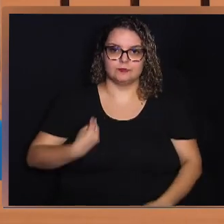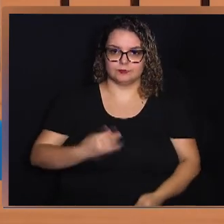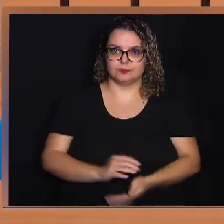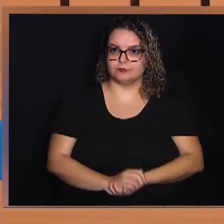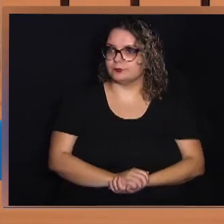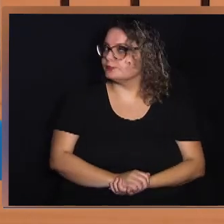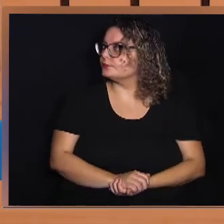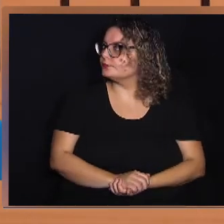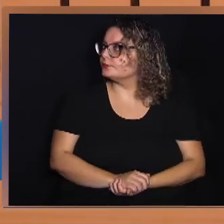população situação de buba